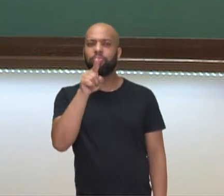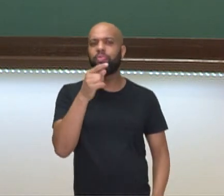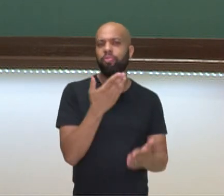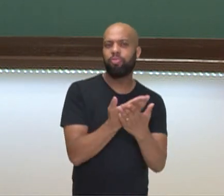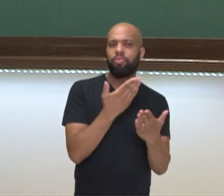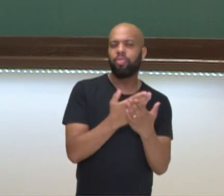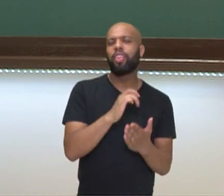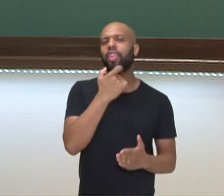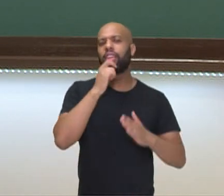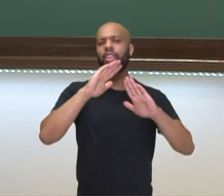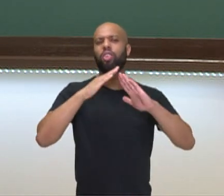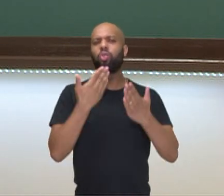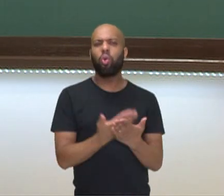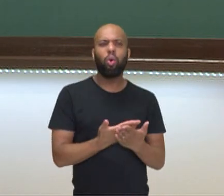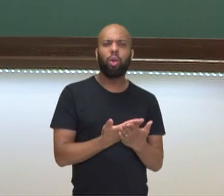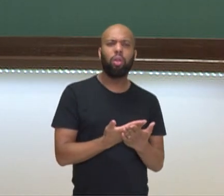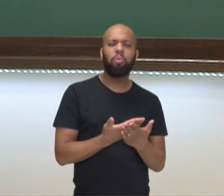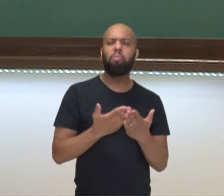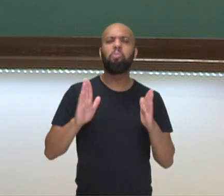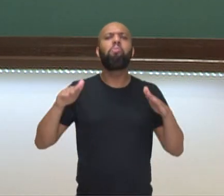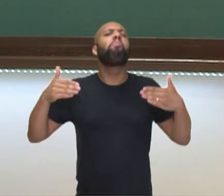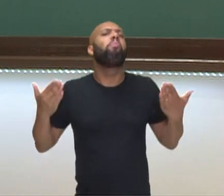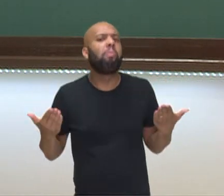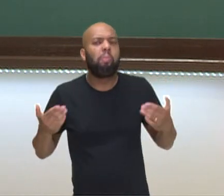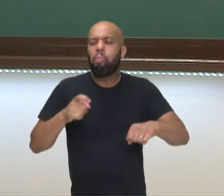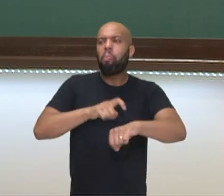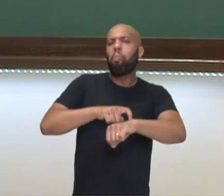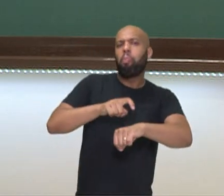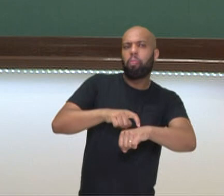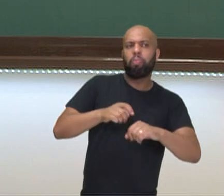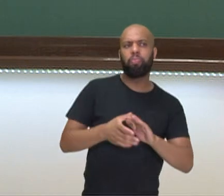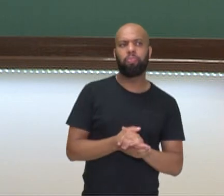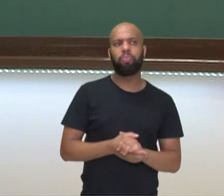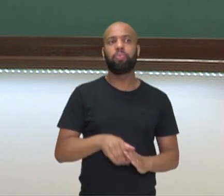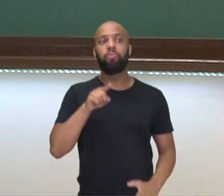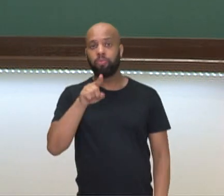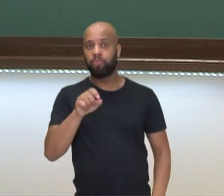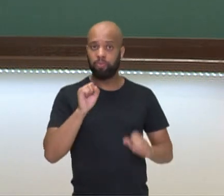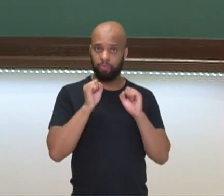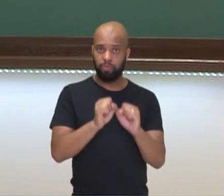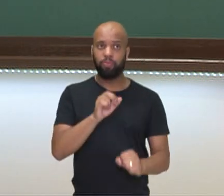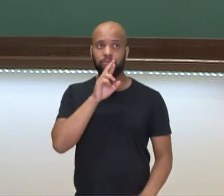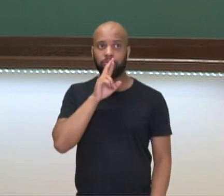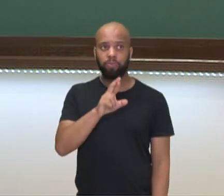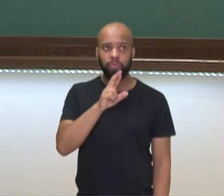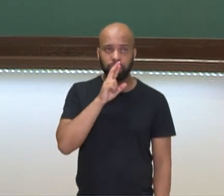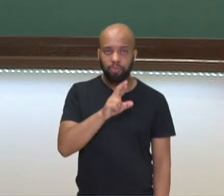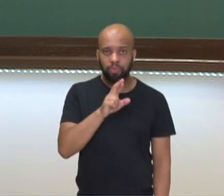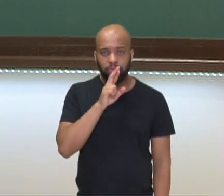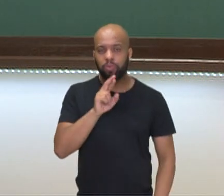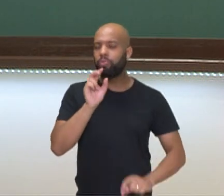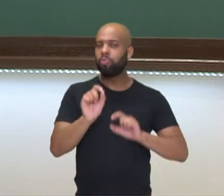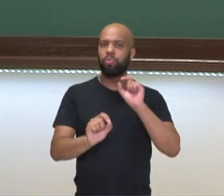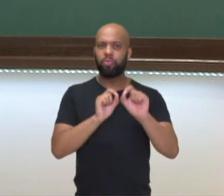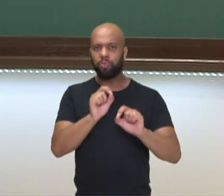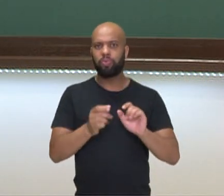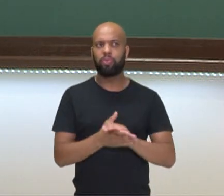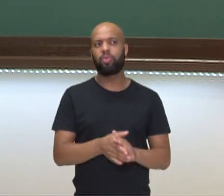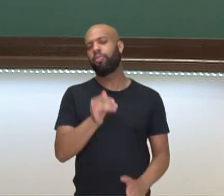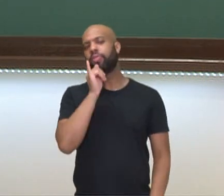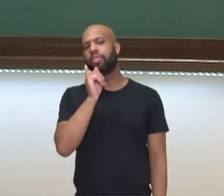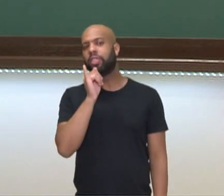na escola? Vocês podem me responder, I often have classes of English.